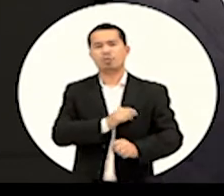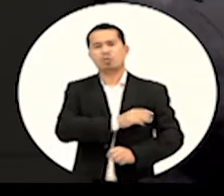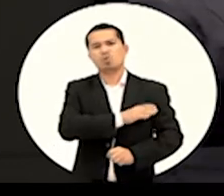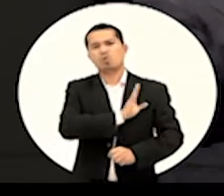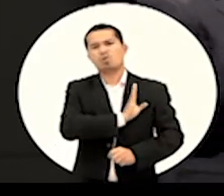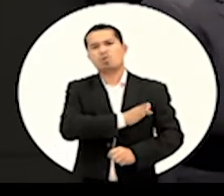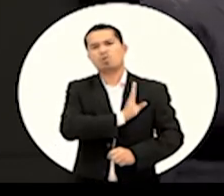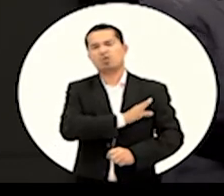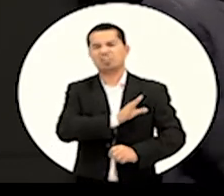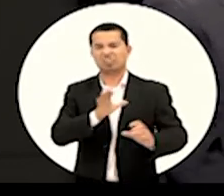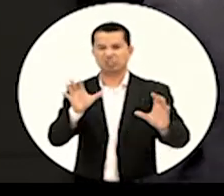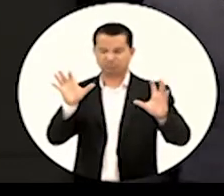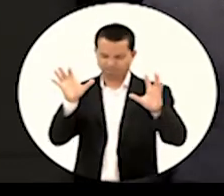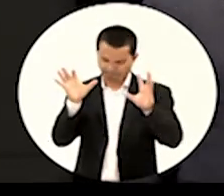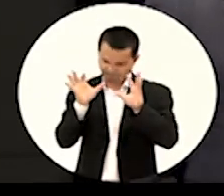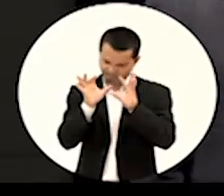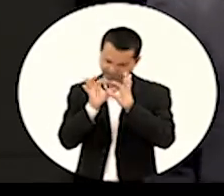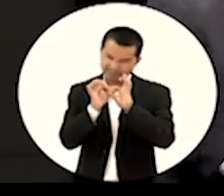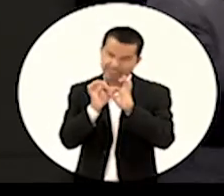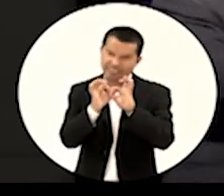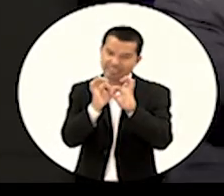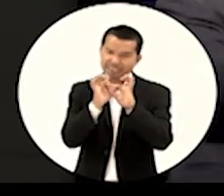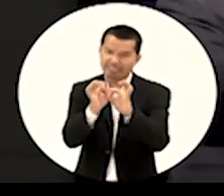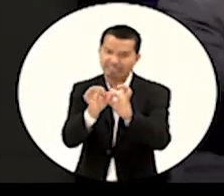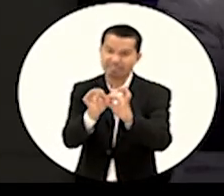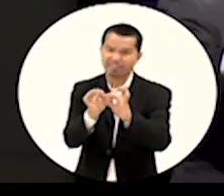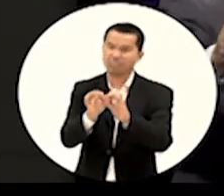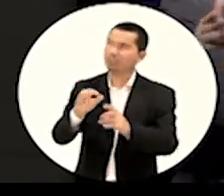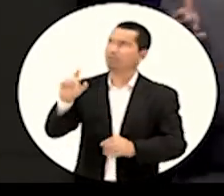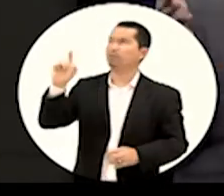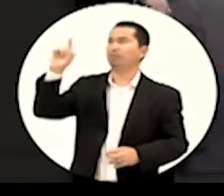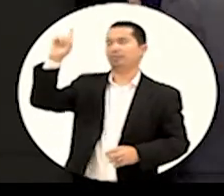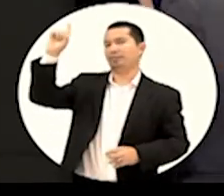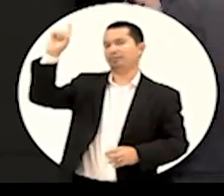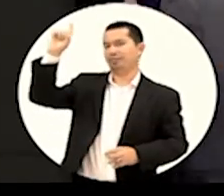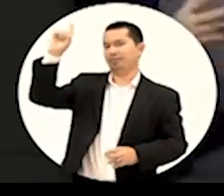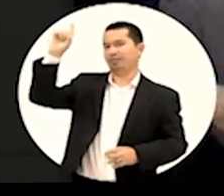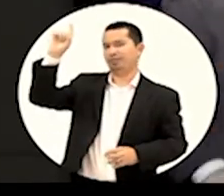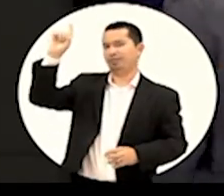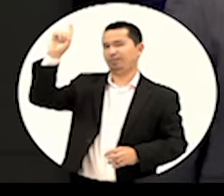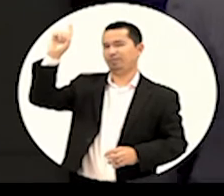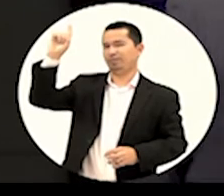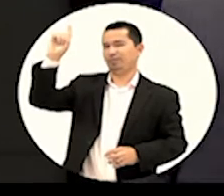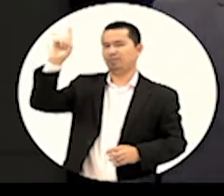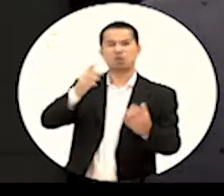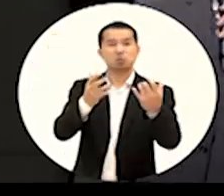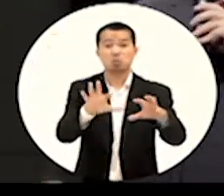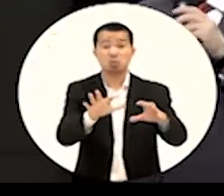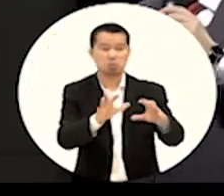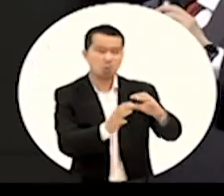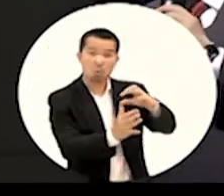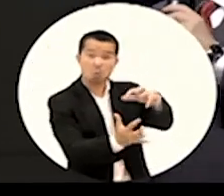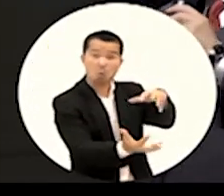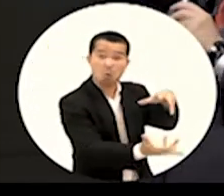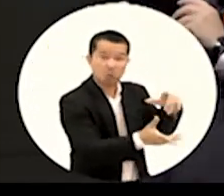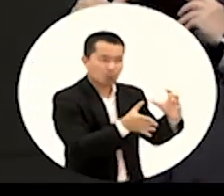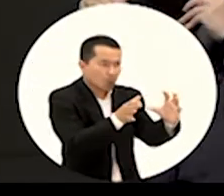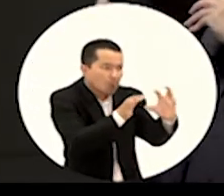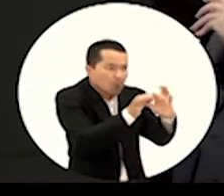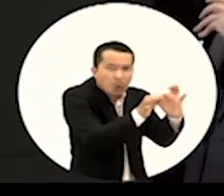tinham votado no seu coração não se contaminar com aquelas coisas e não